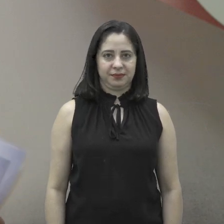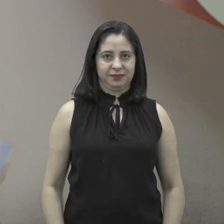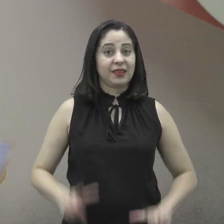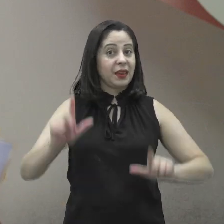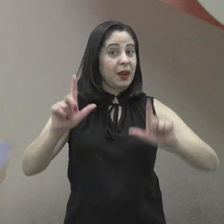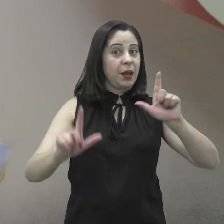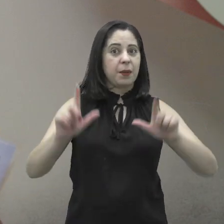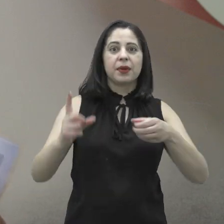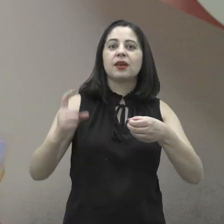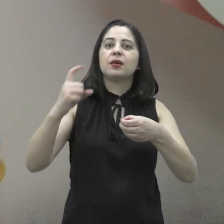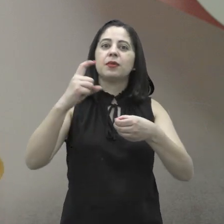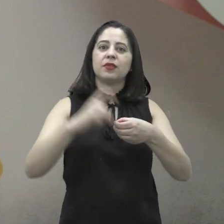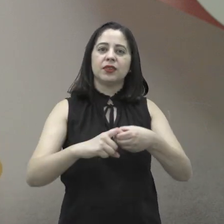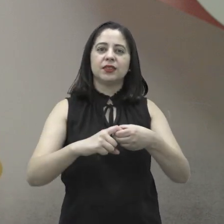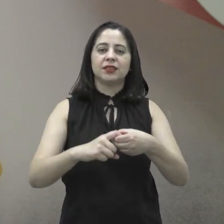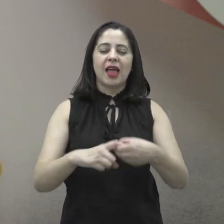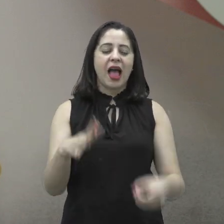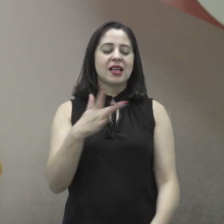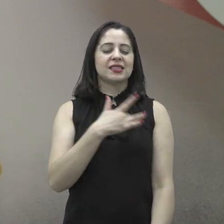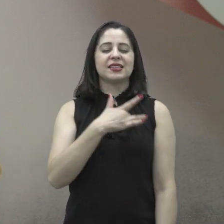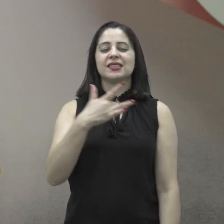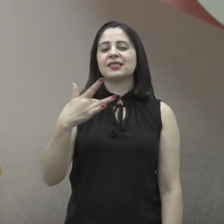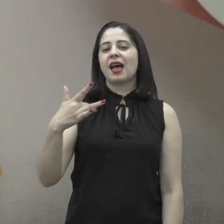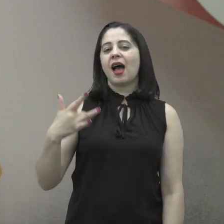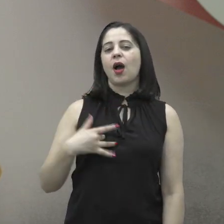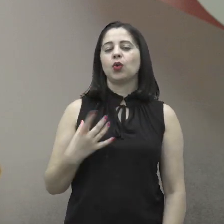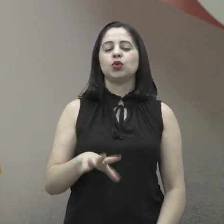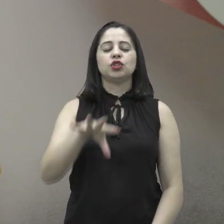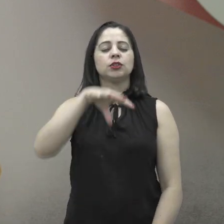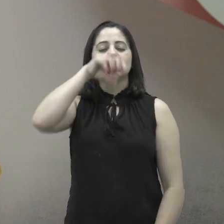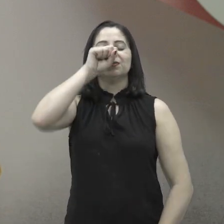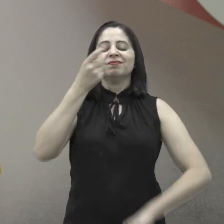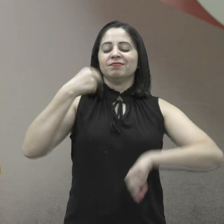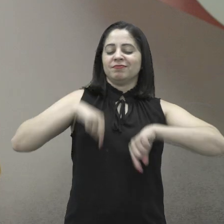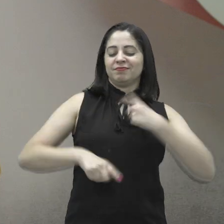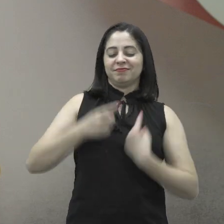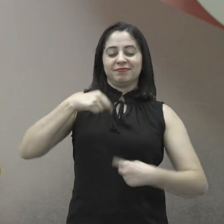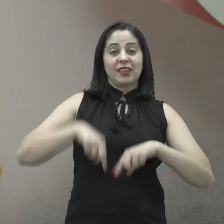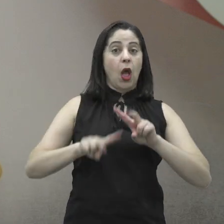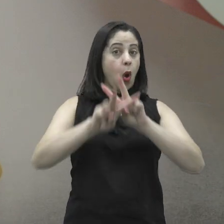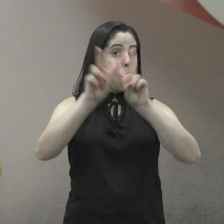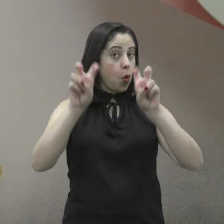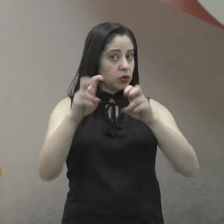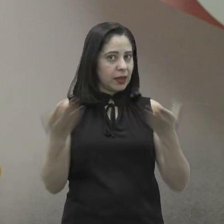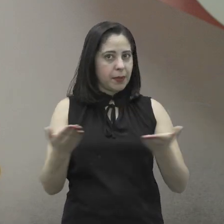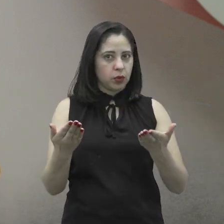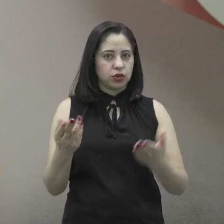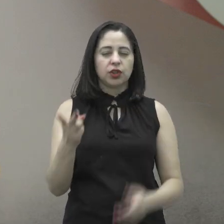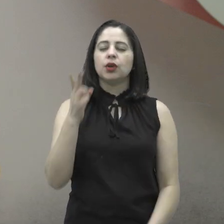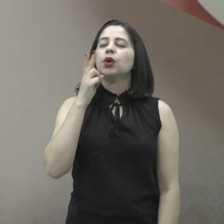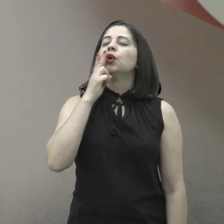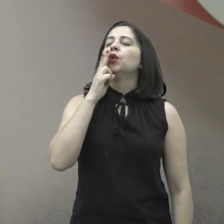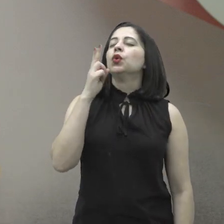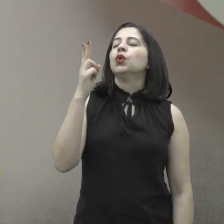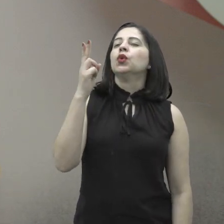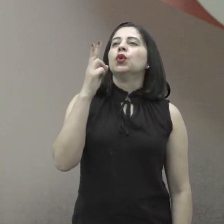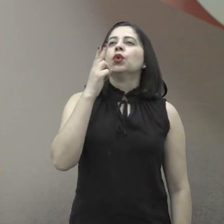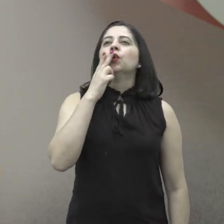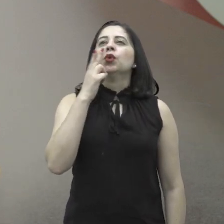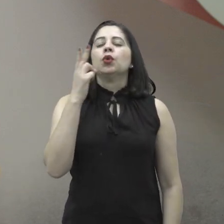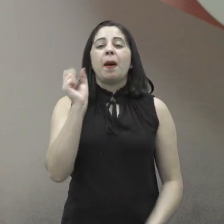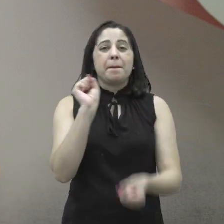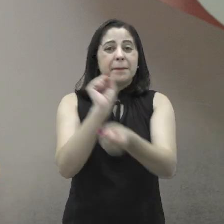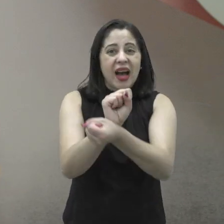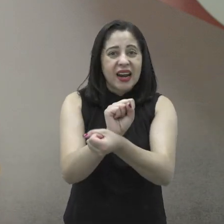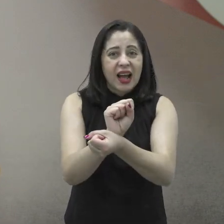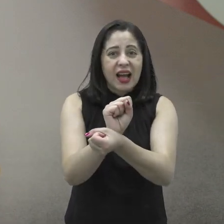Estamos de volta. Saúde respiratória é tema do De Bem com Você de hoje. Parar de fumar até parece um desafio